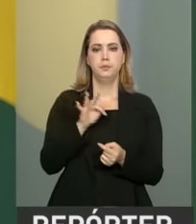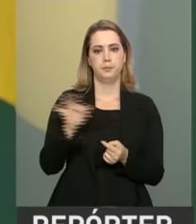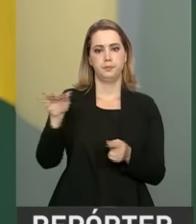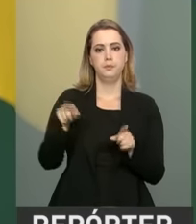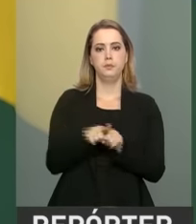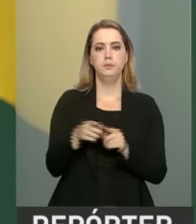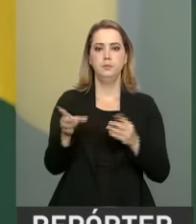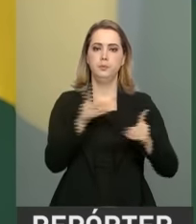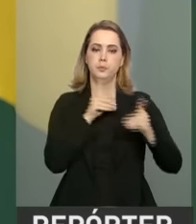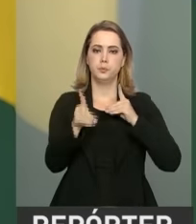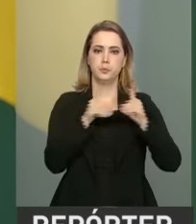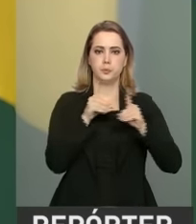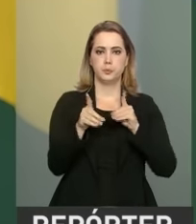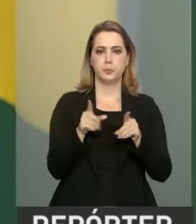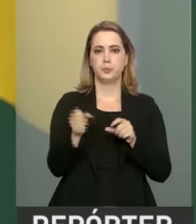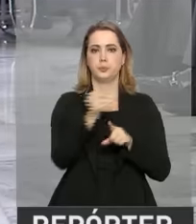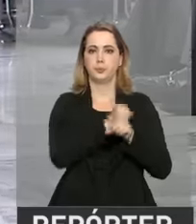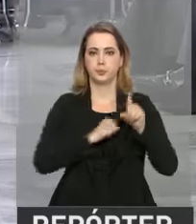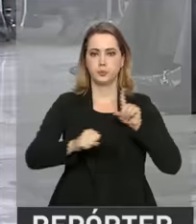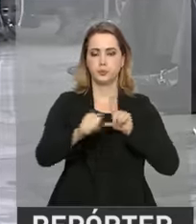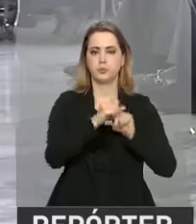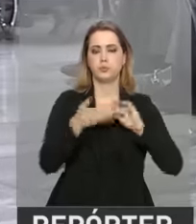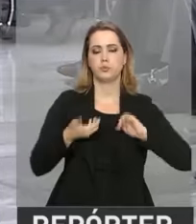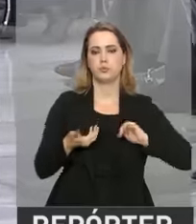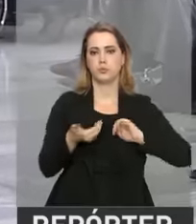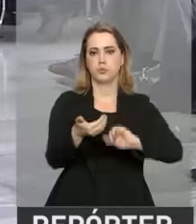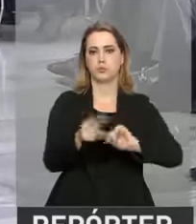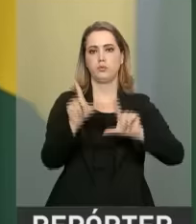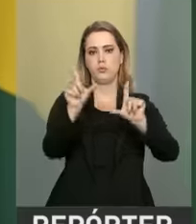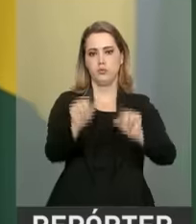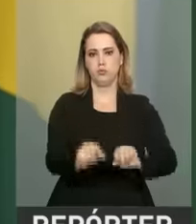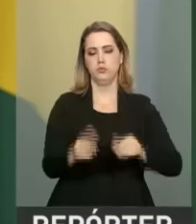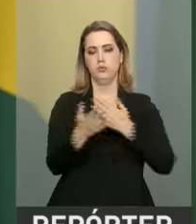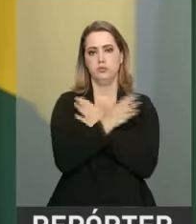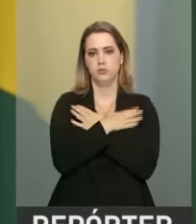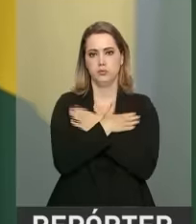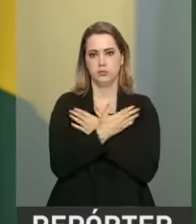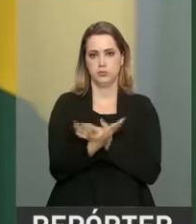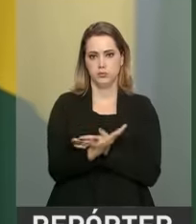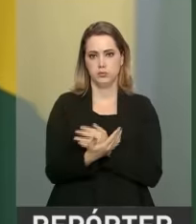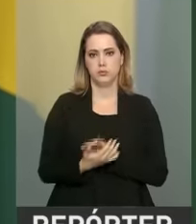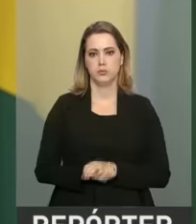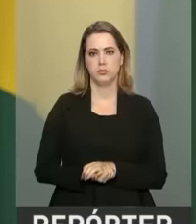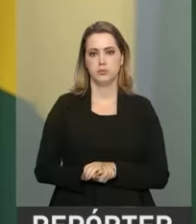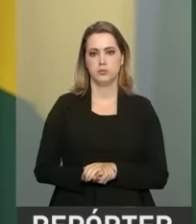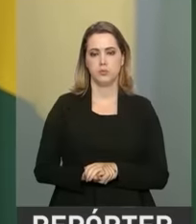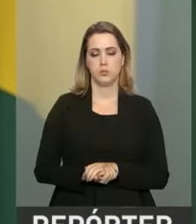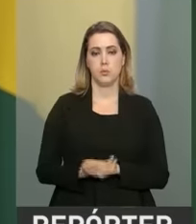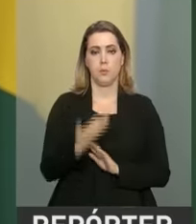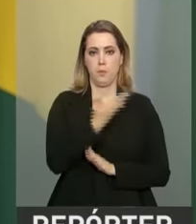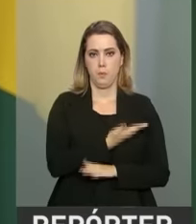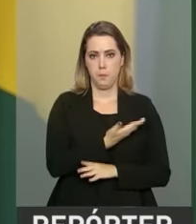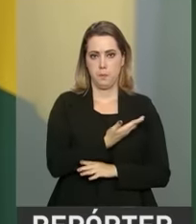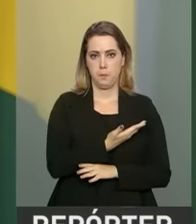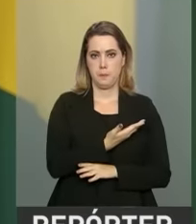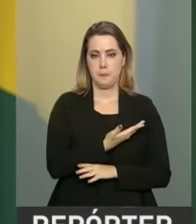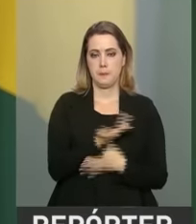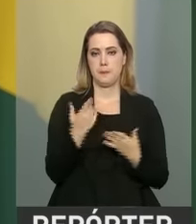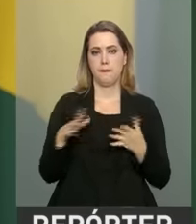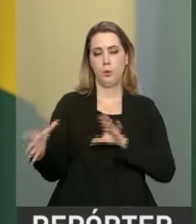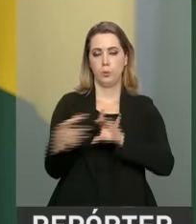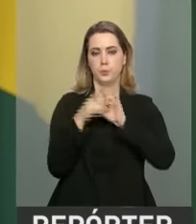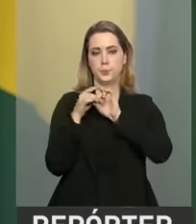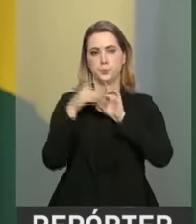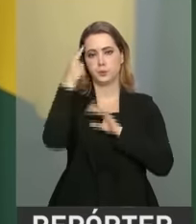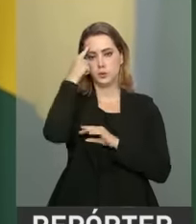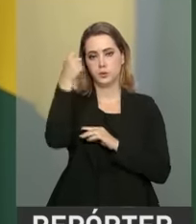diálogo com a sociedade e o Congresso Nacional para reduzir o desemprego. Une a ideia da responsabilidade fiscal com